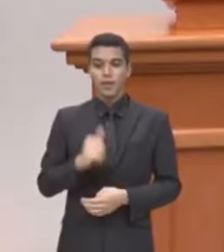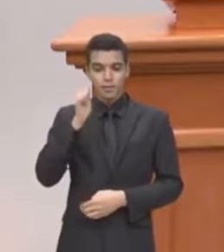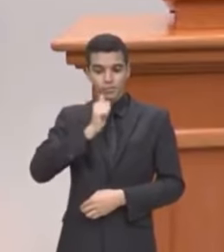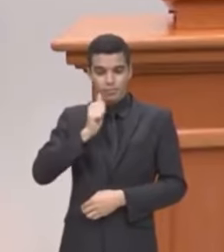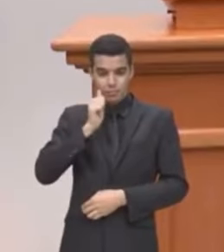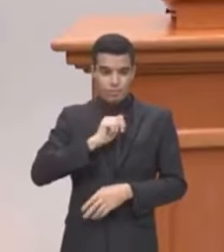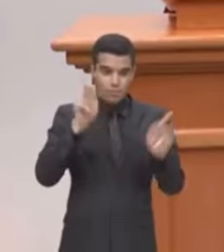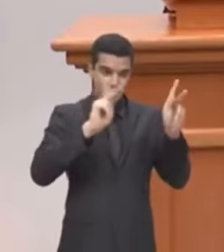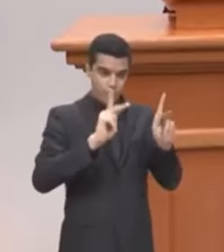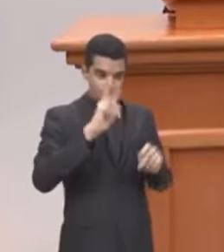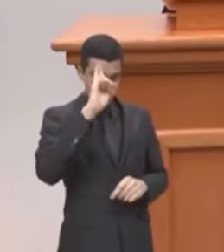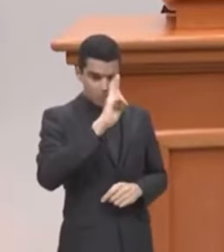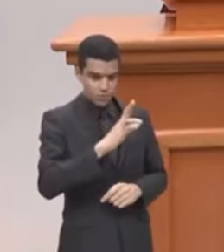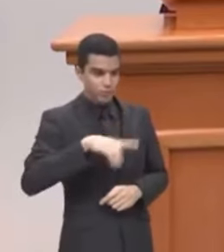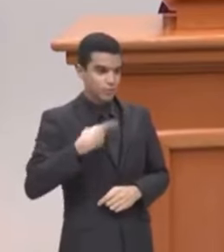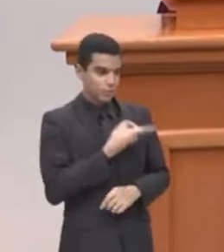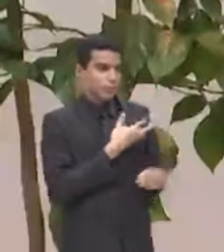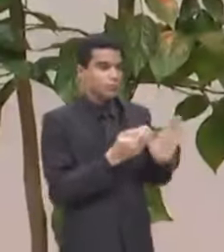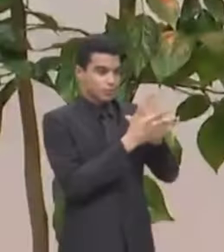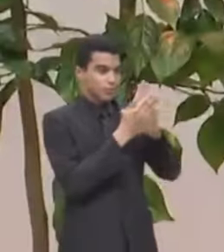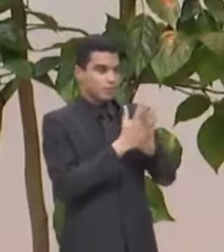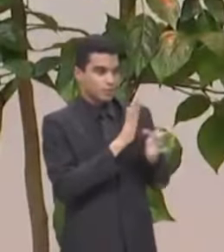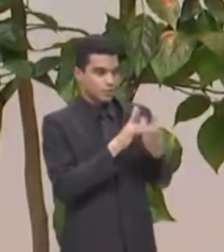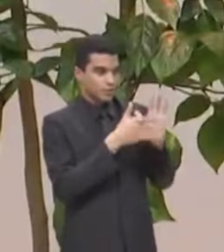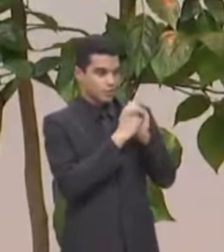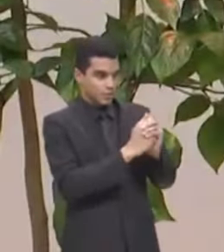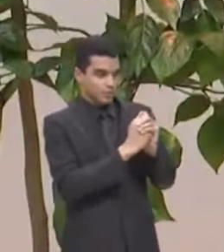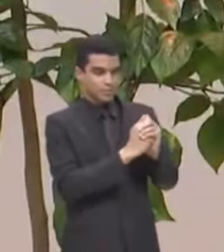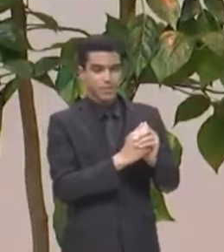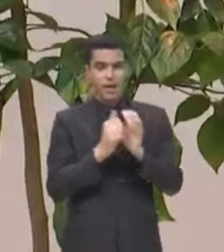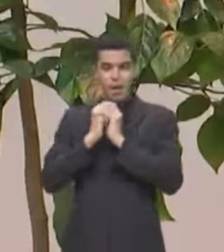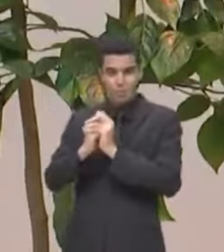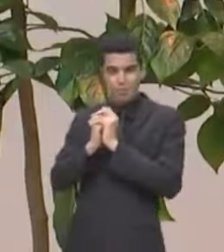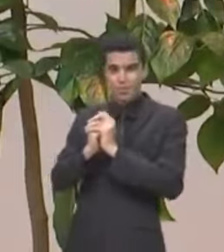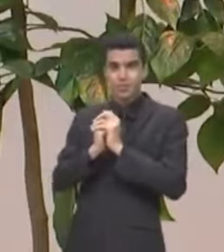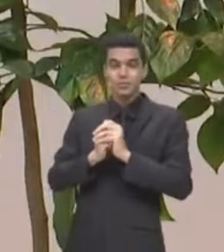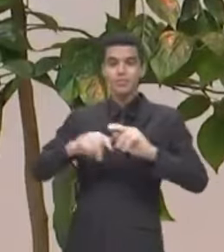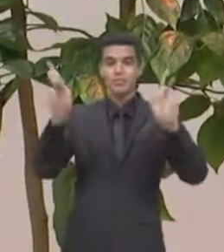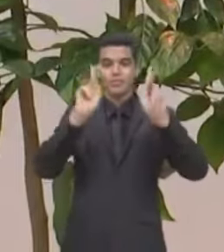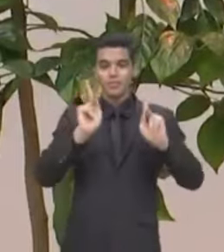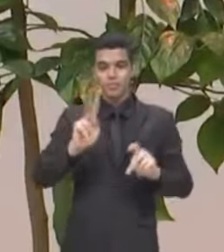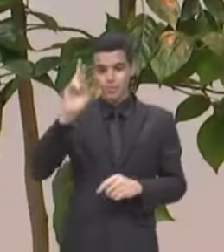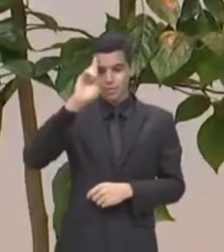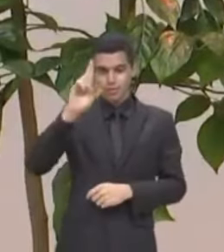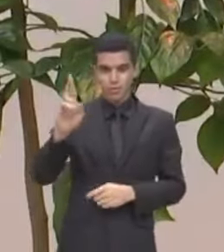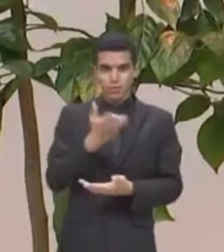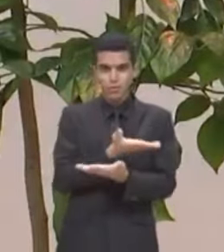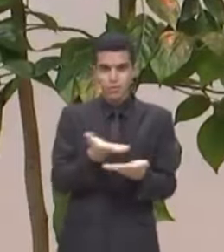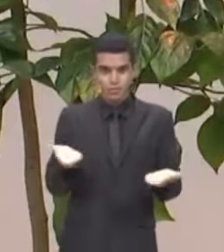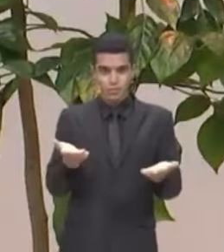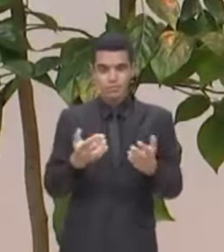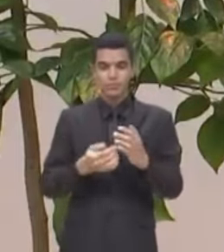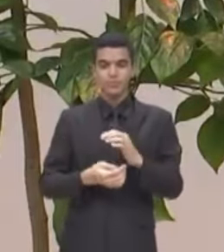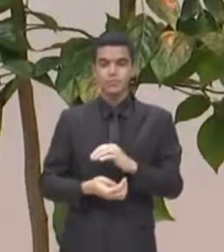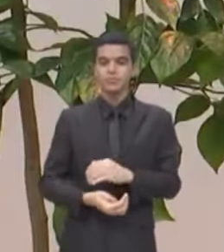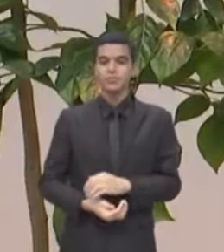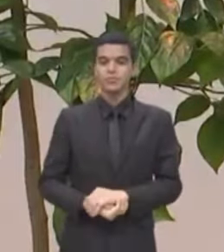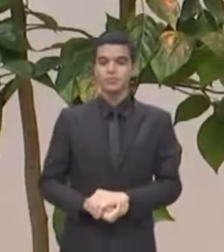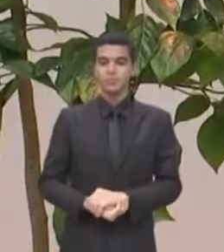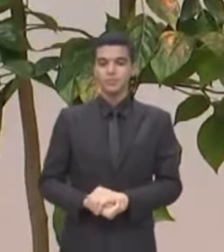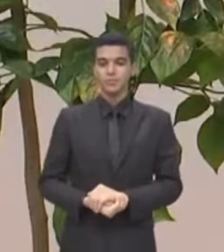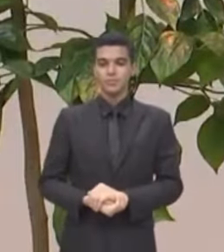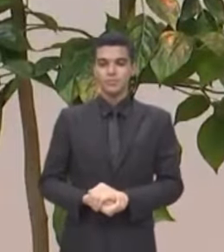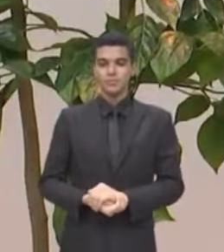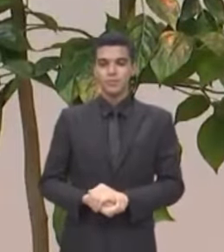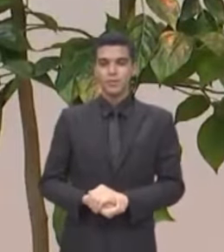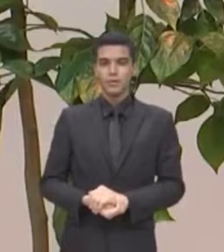Vamos louvar a Jesus. Amém. Amém. Vamos adorar o Senhor. Saudamos a todos com a paz do Senhor.